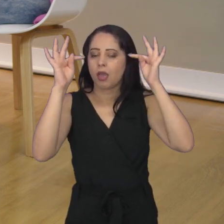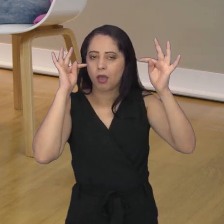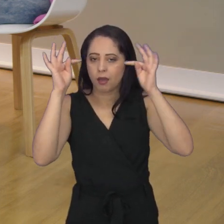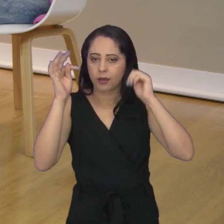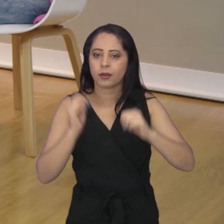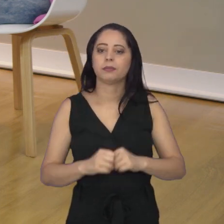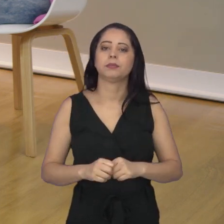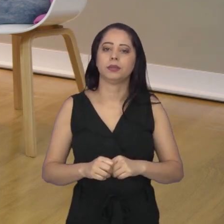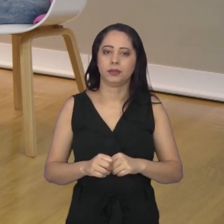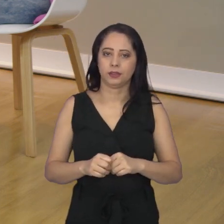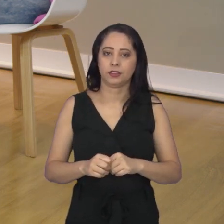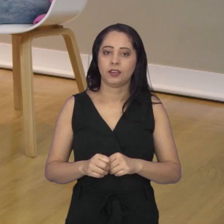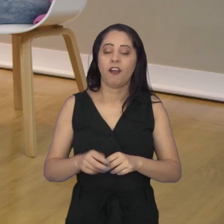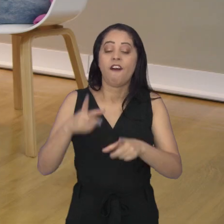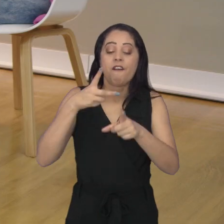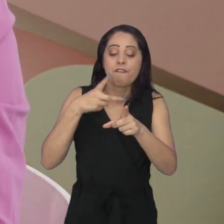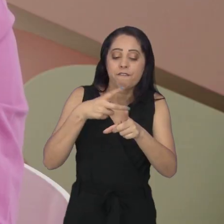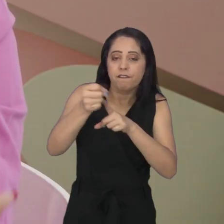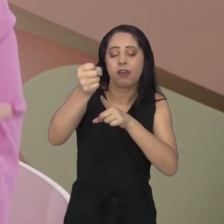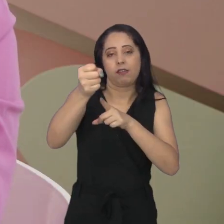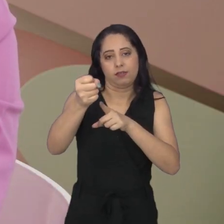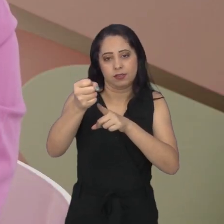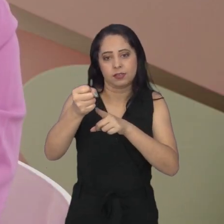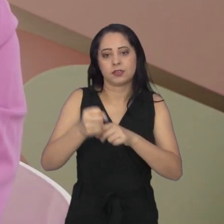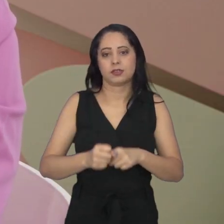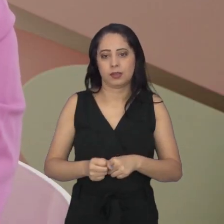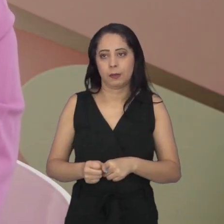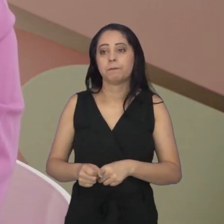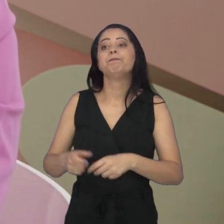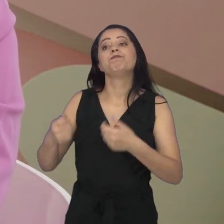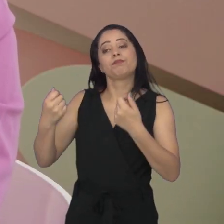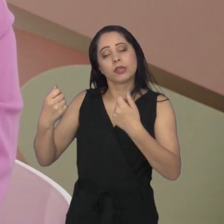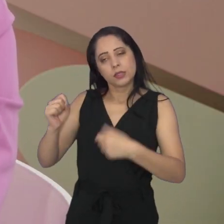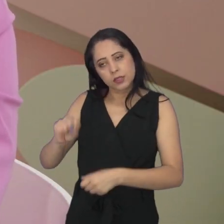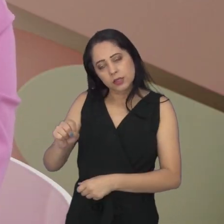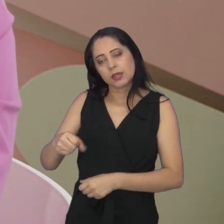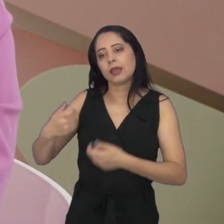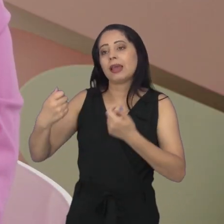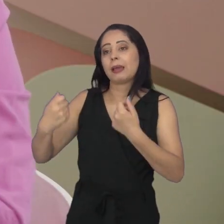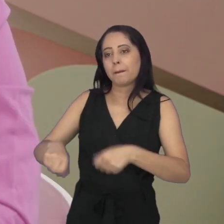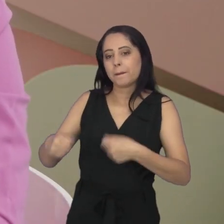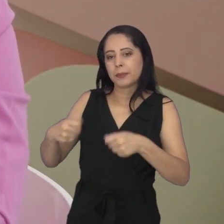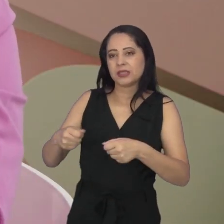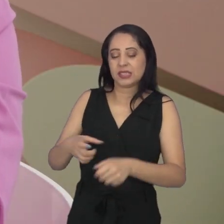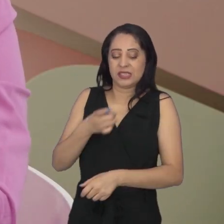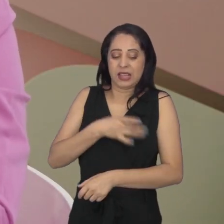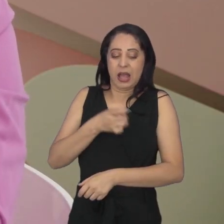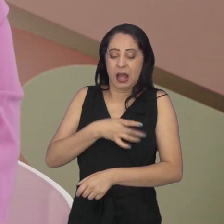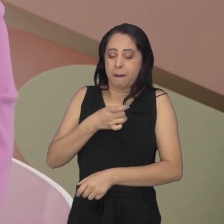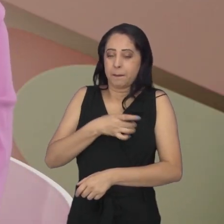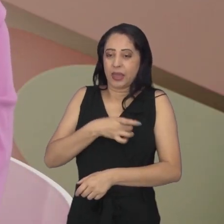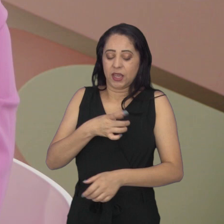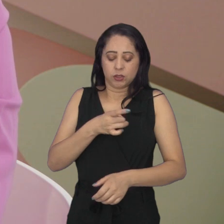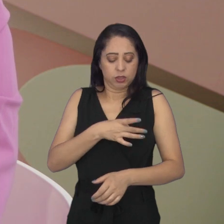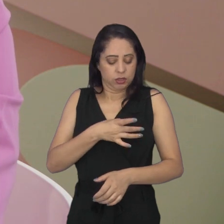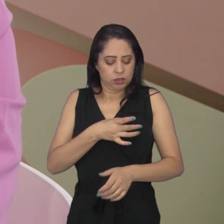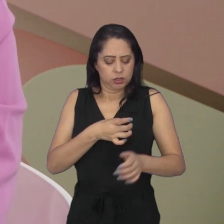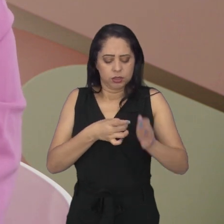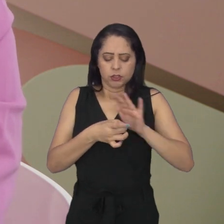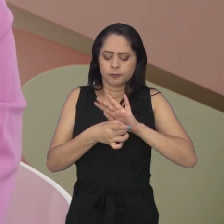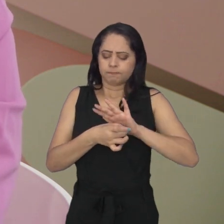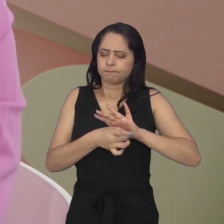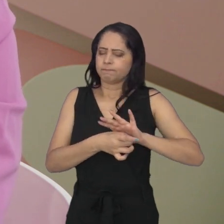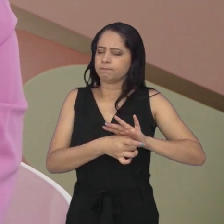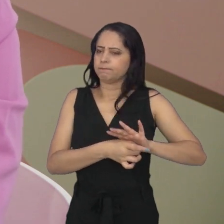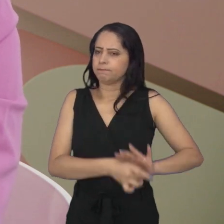de padrões, né? Que existem várias técnicas para que a gente quebre esses padrões de medo que estão incrustados dentro do teu engrama